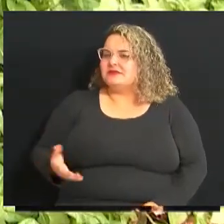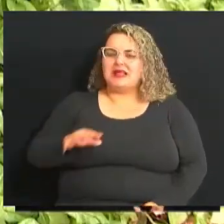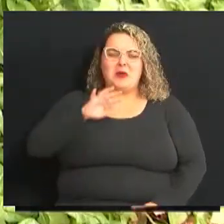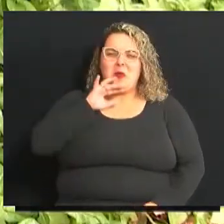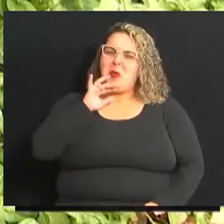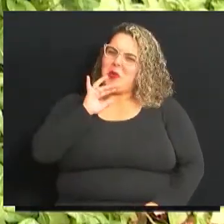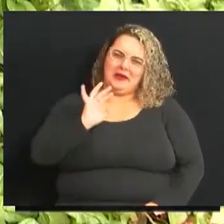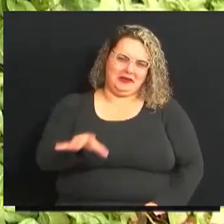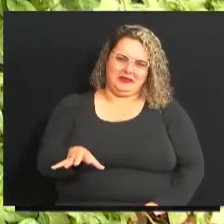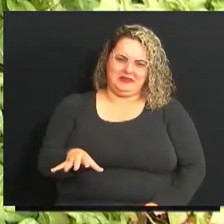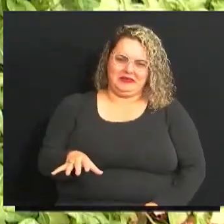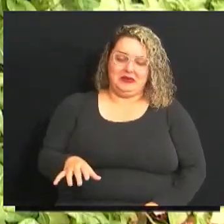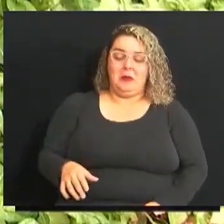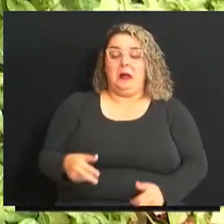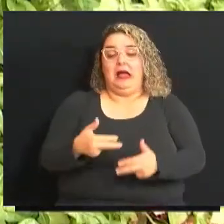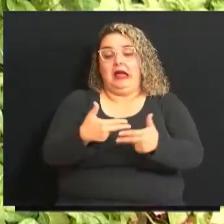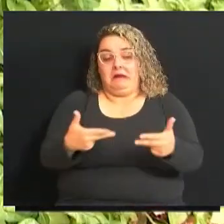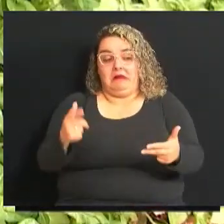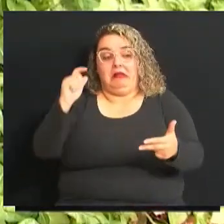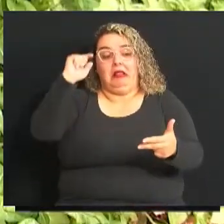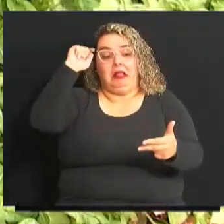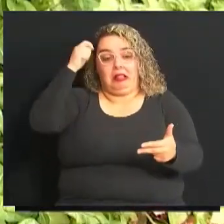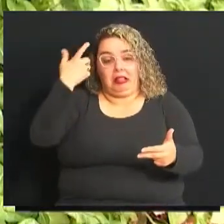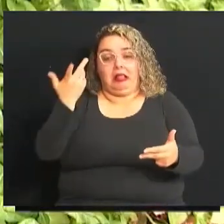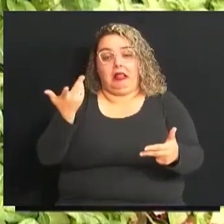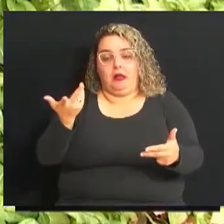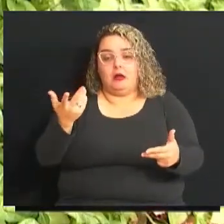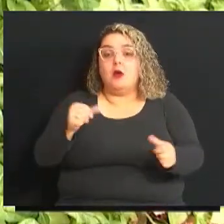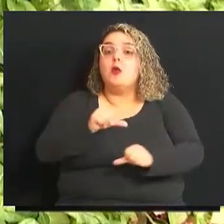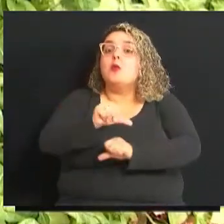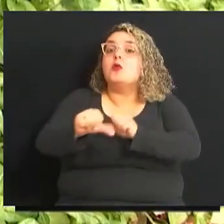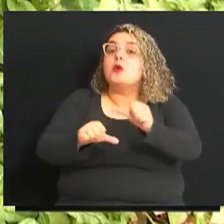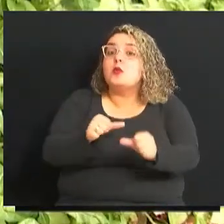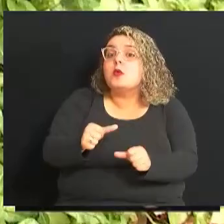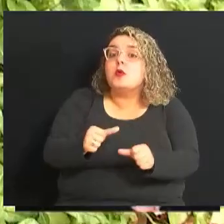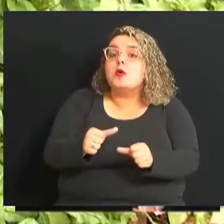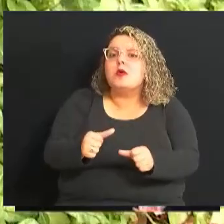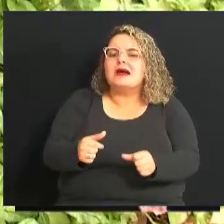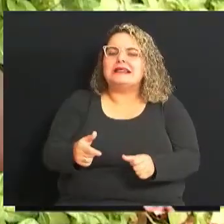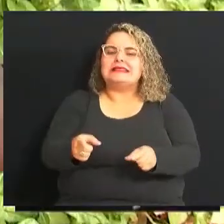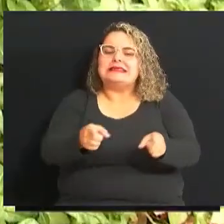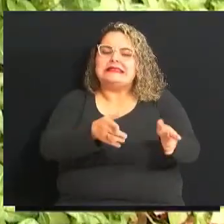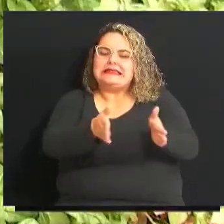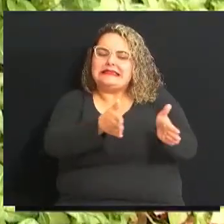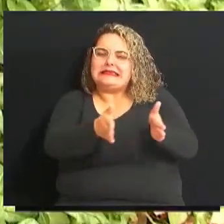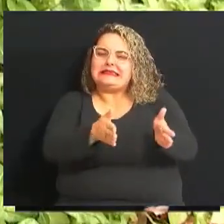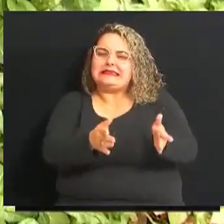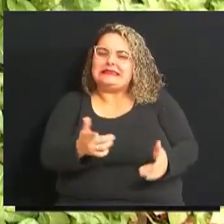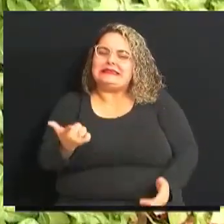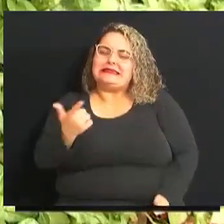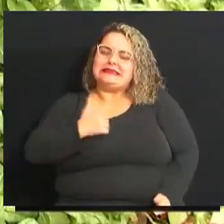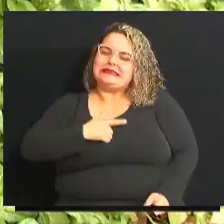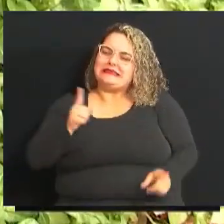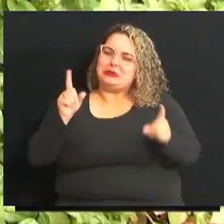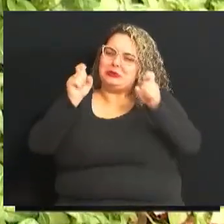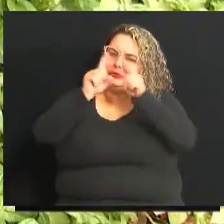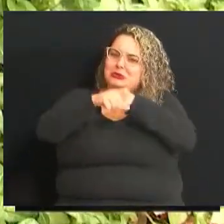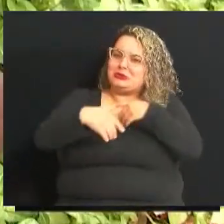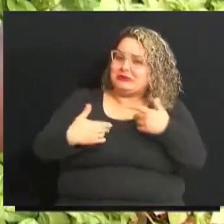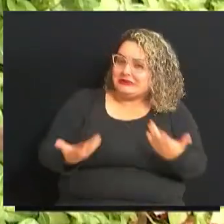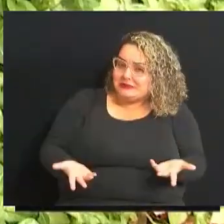então a coisa tá preta. A gente pode trocar a coisa tá preta por a situação tá feia, a situação tá difícil, a situação